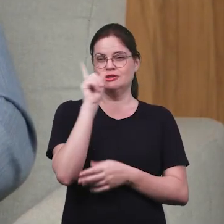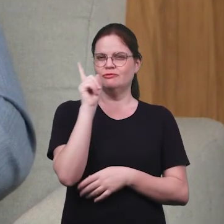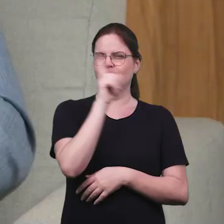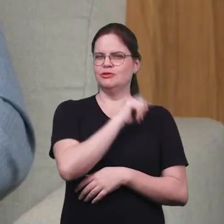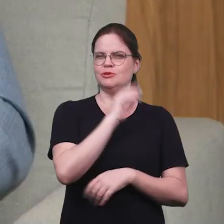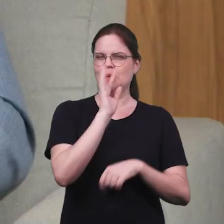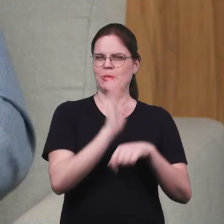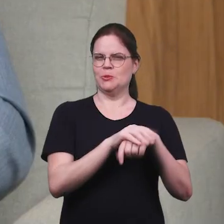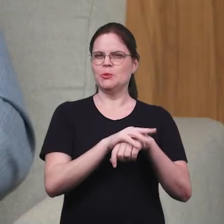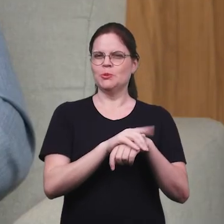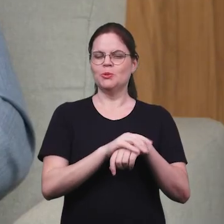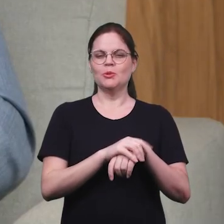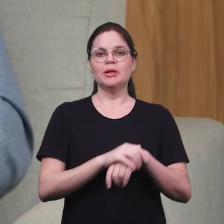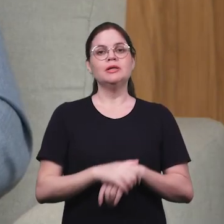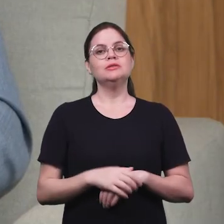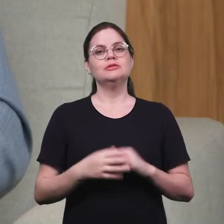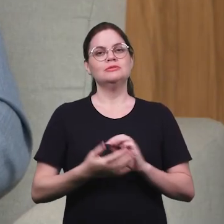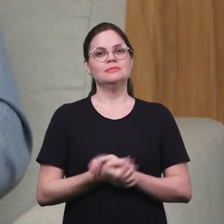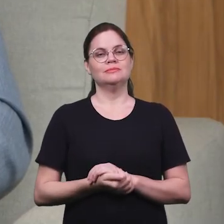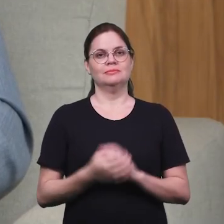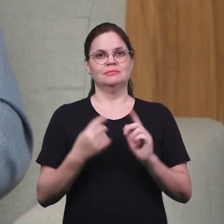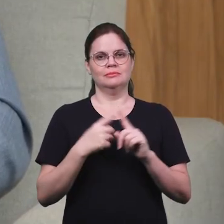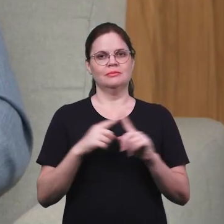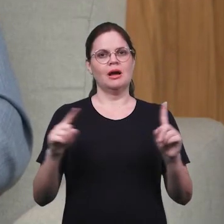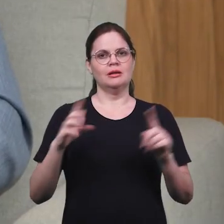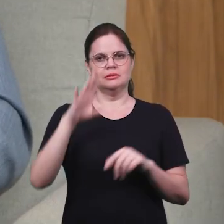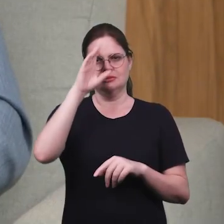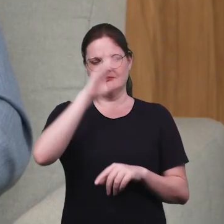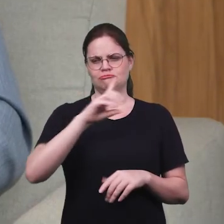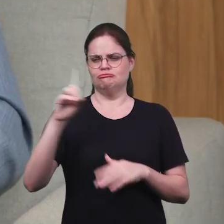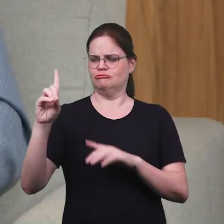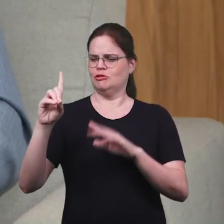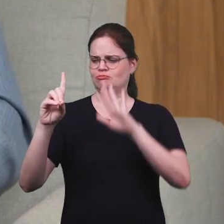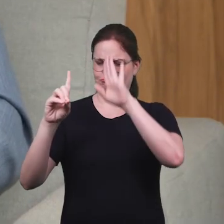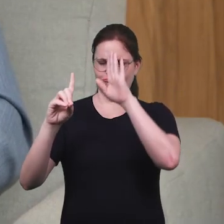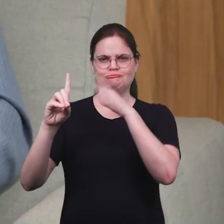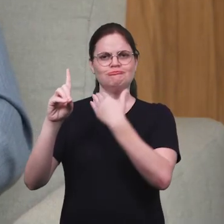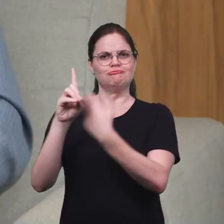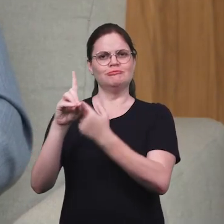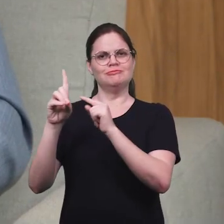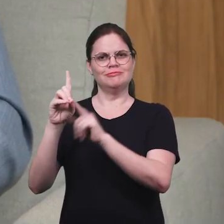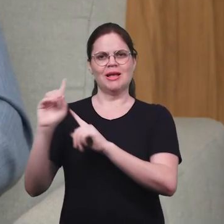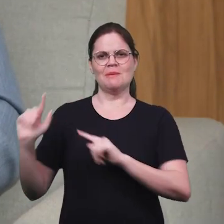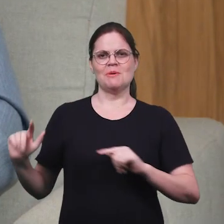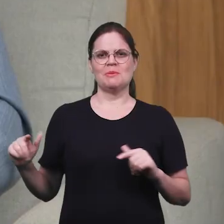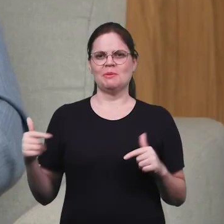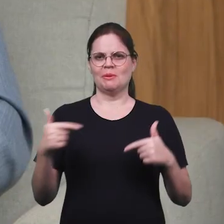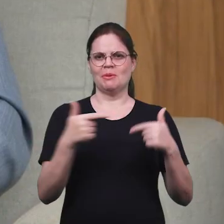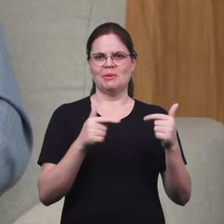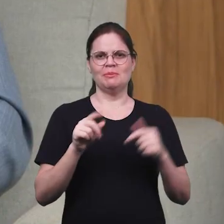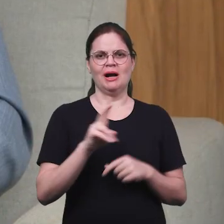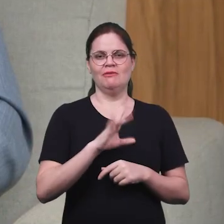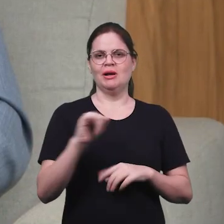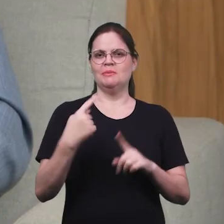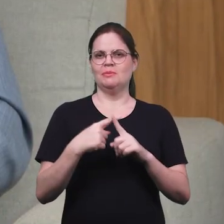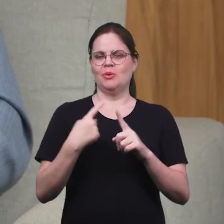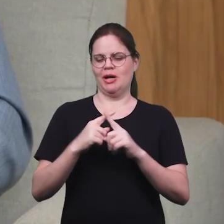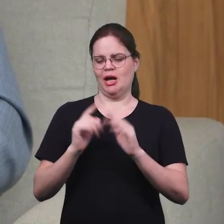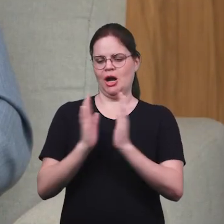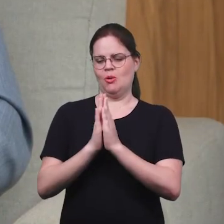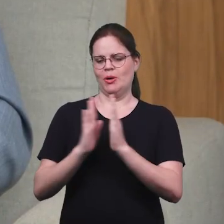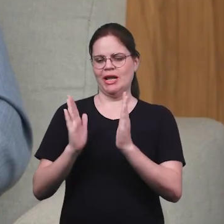passando por situações difíceis de enfermidades, nós cremos que o Senhor, através da oração, nos